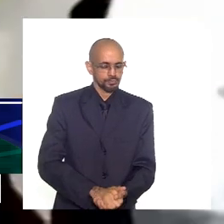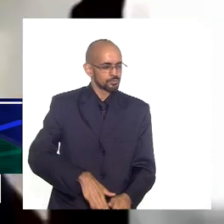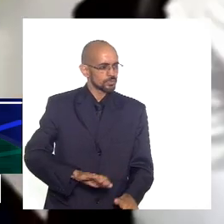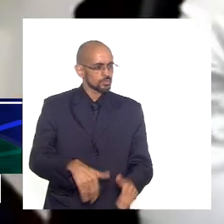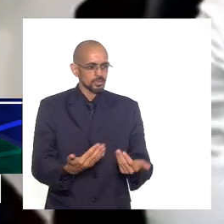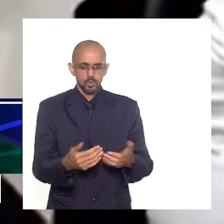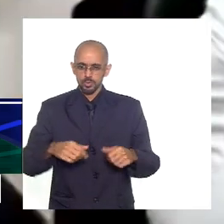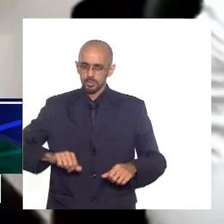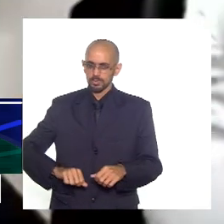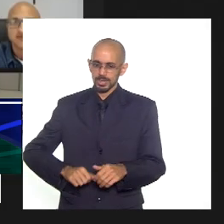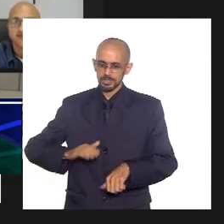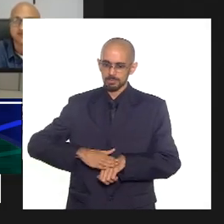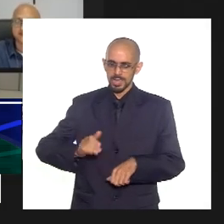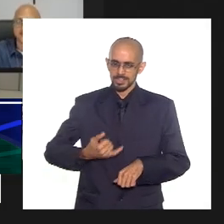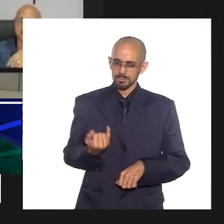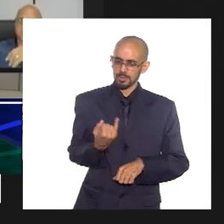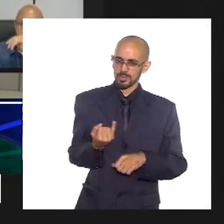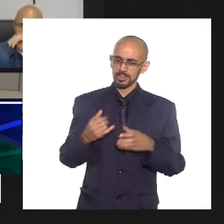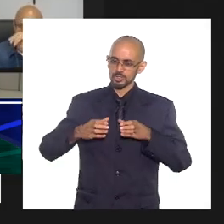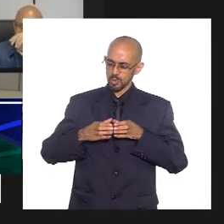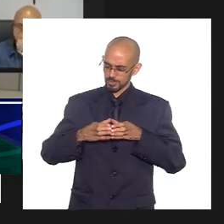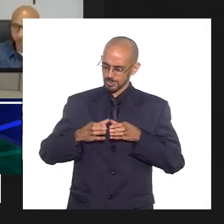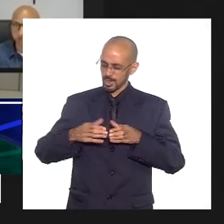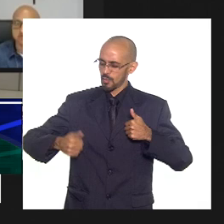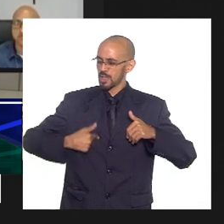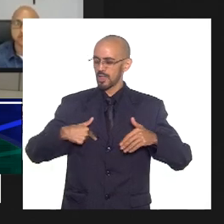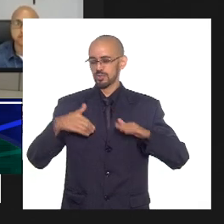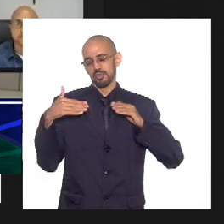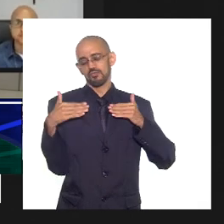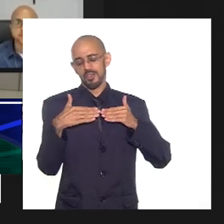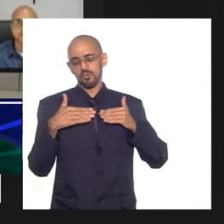comissão. Favorável, senhor presidente.